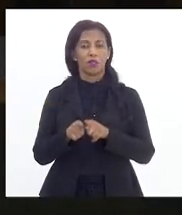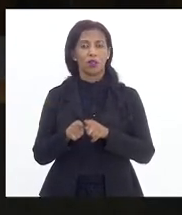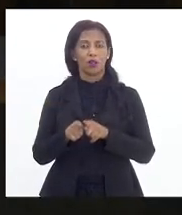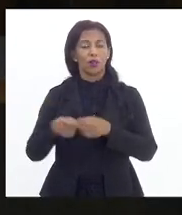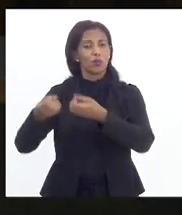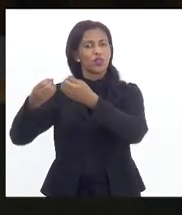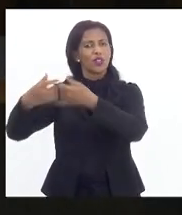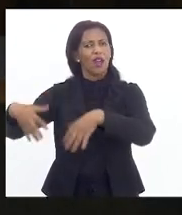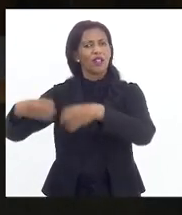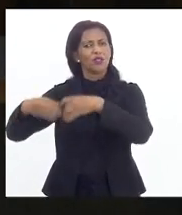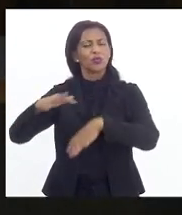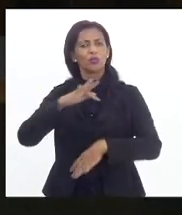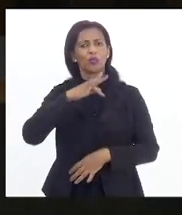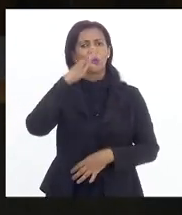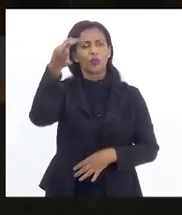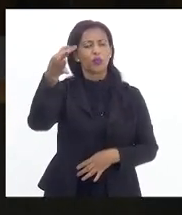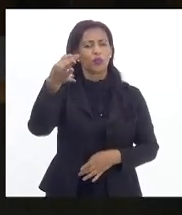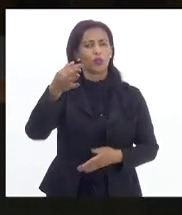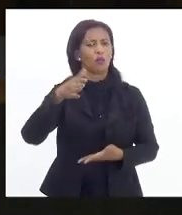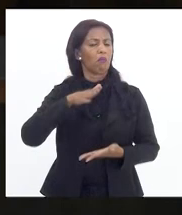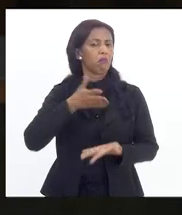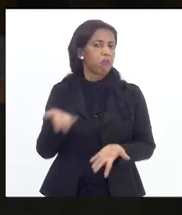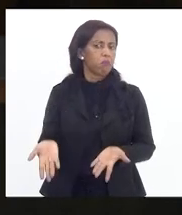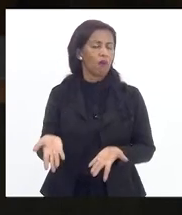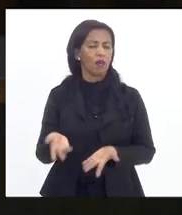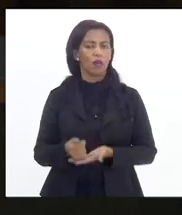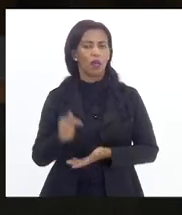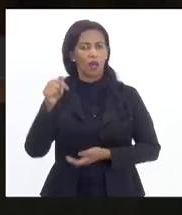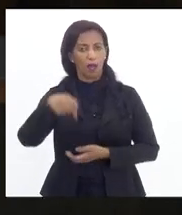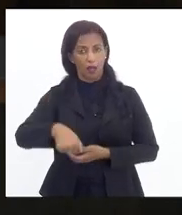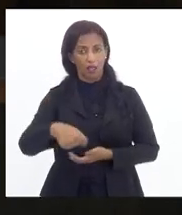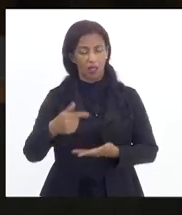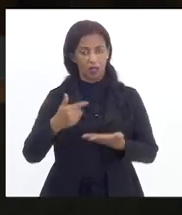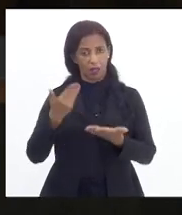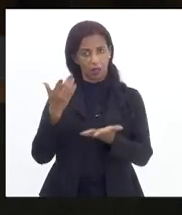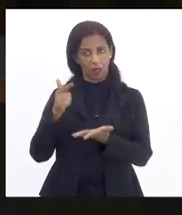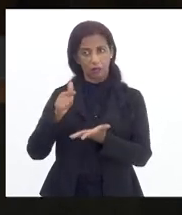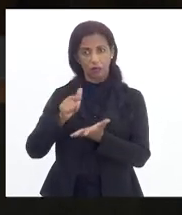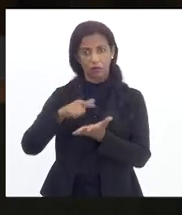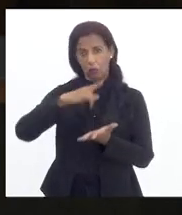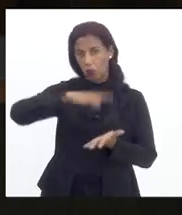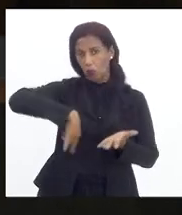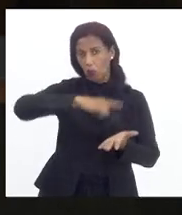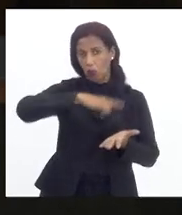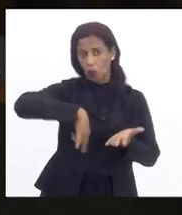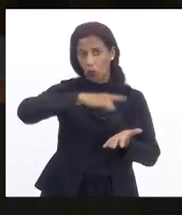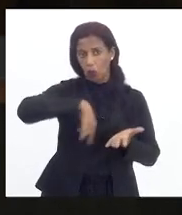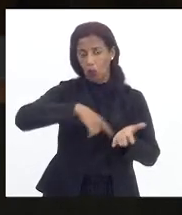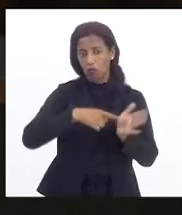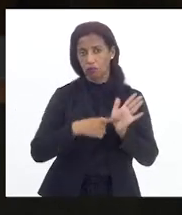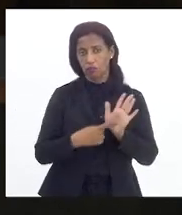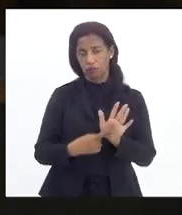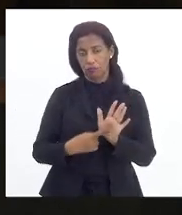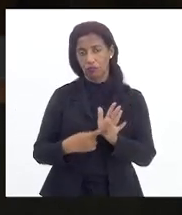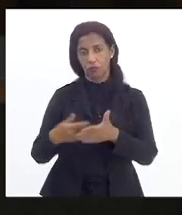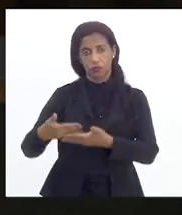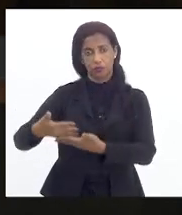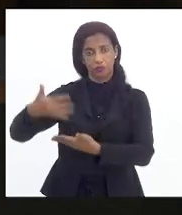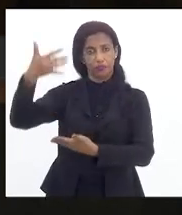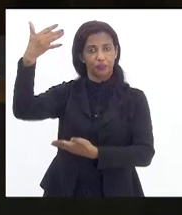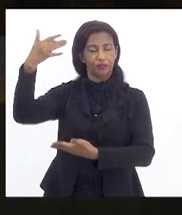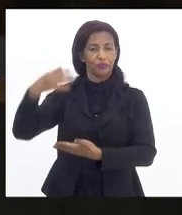de gastos do Futuro tá dito isso aqui na sua na sua apresentação